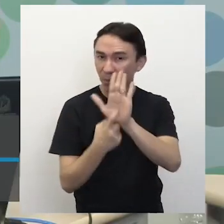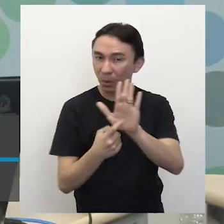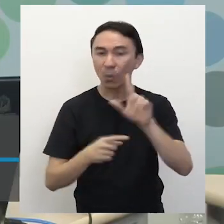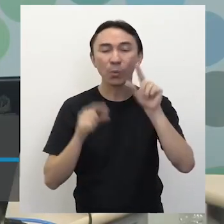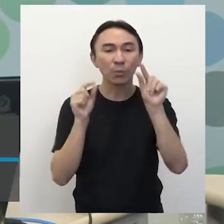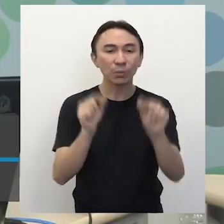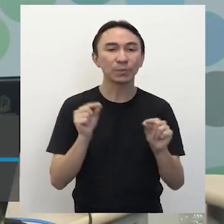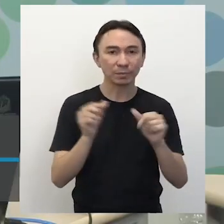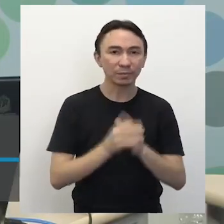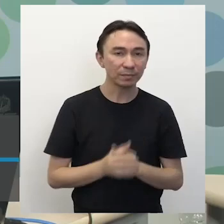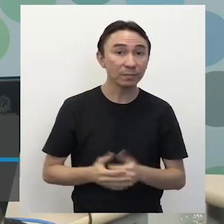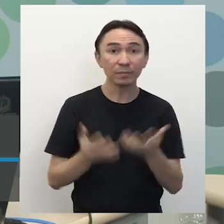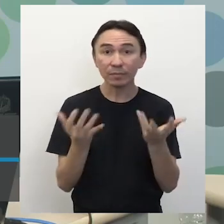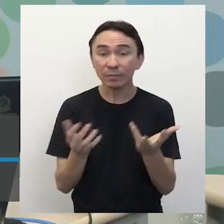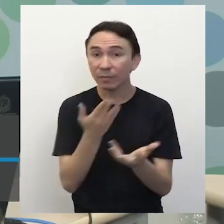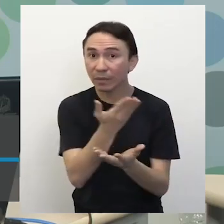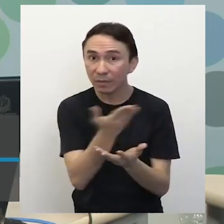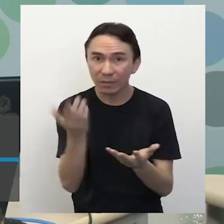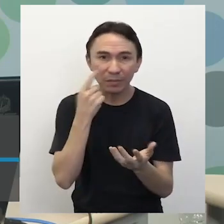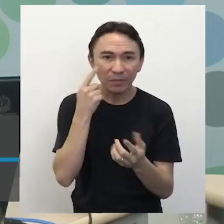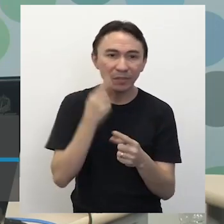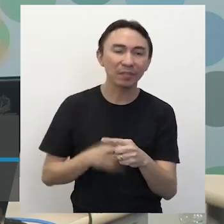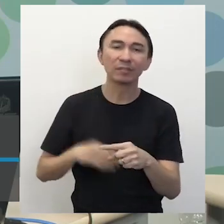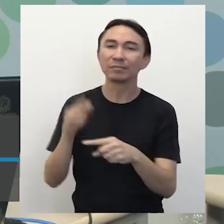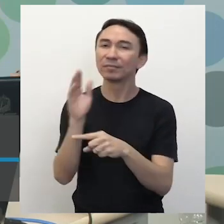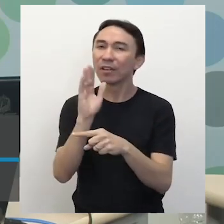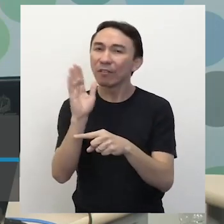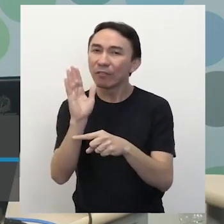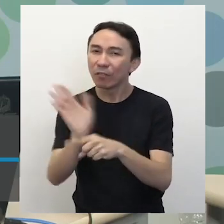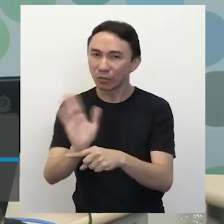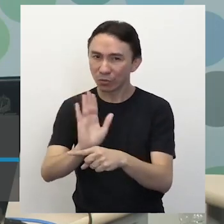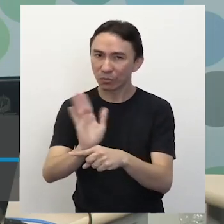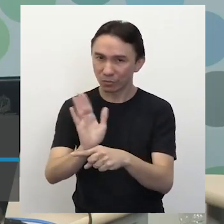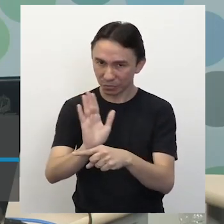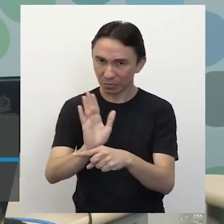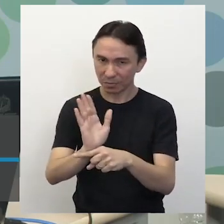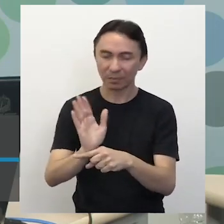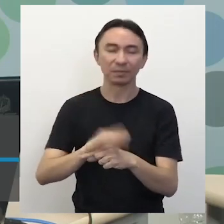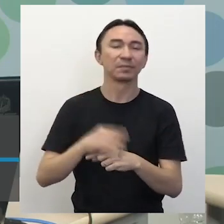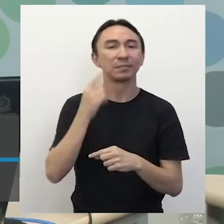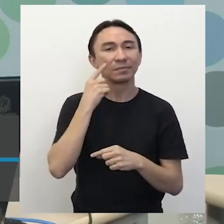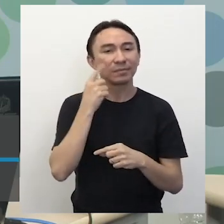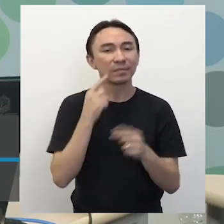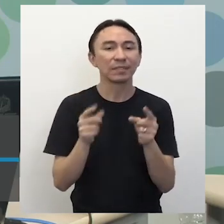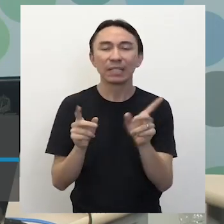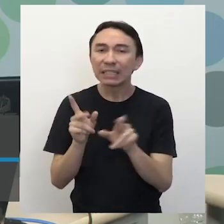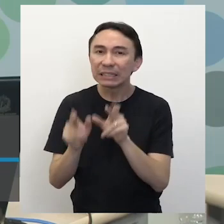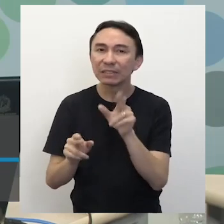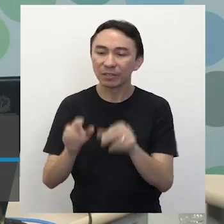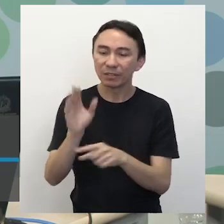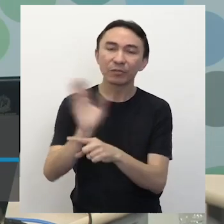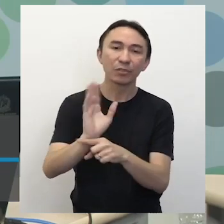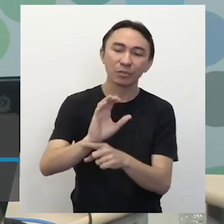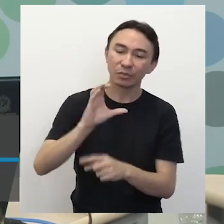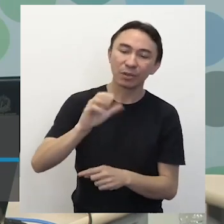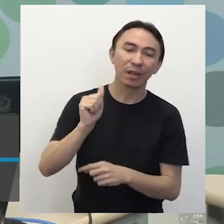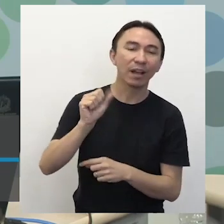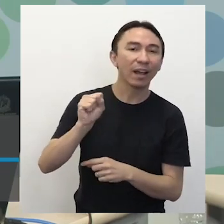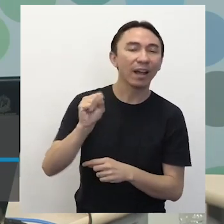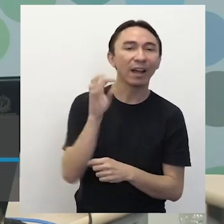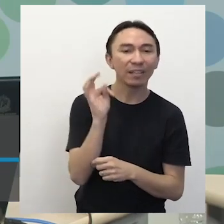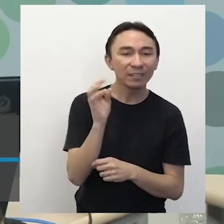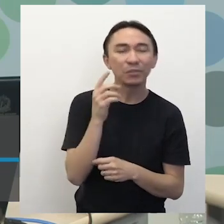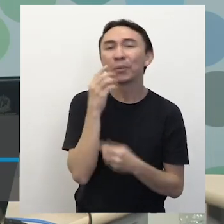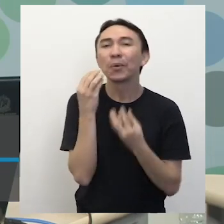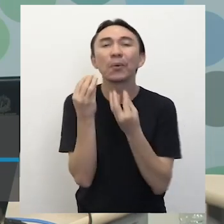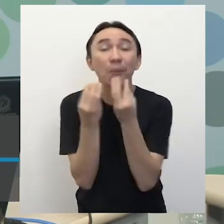Eu quero que vocês vejam um videocast. Ela mandou para mim também o processo de criação dela, como é que ela cria